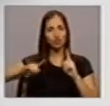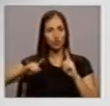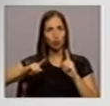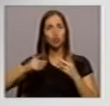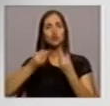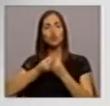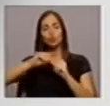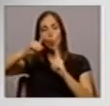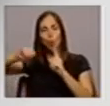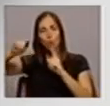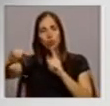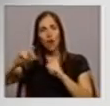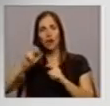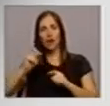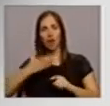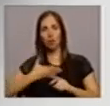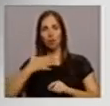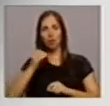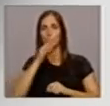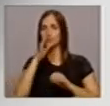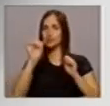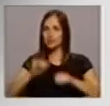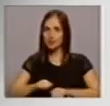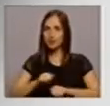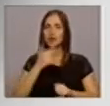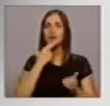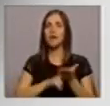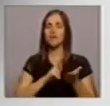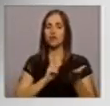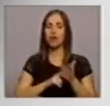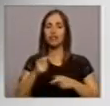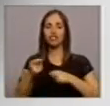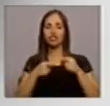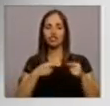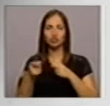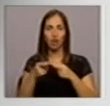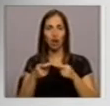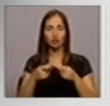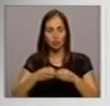e visível para nos dizer que, sim, é verdade que as estrelas nascem em casulos, que